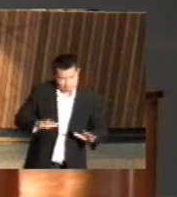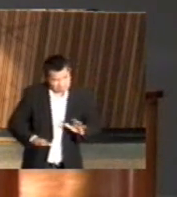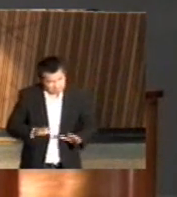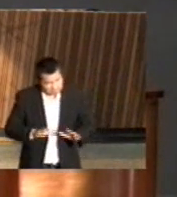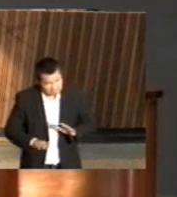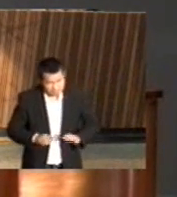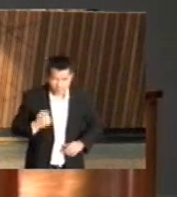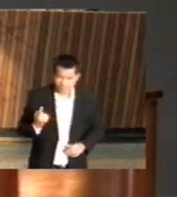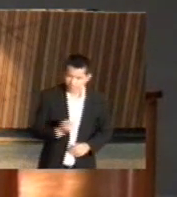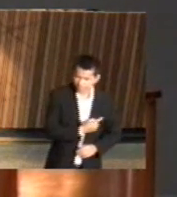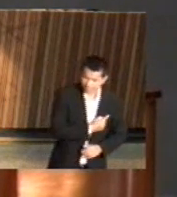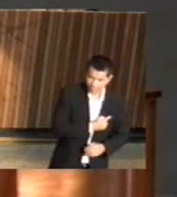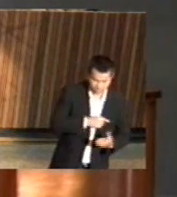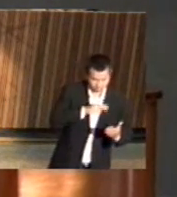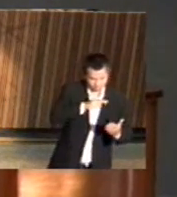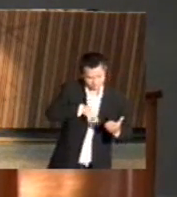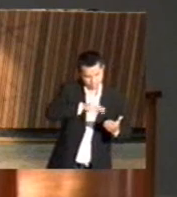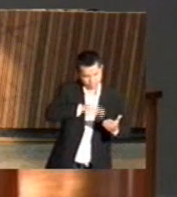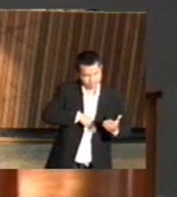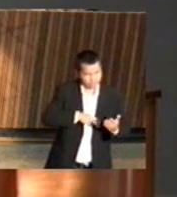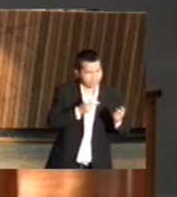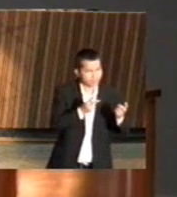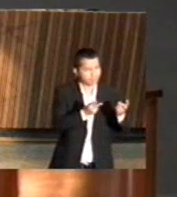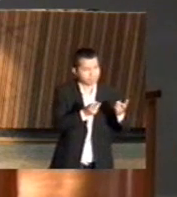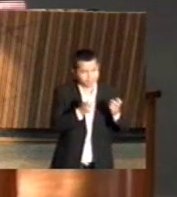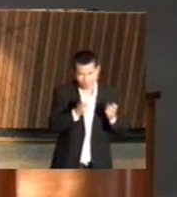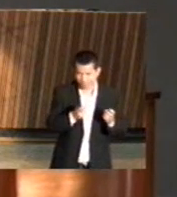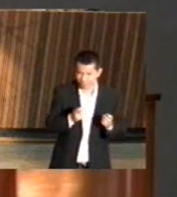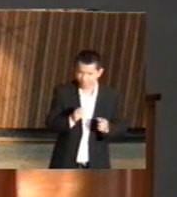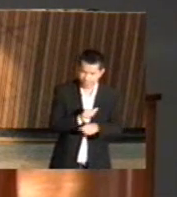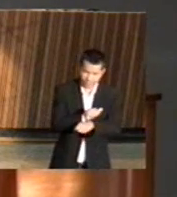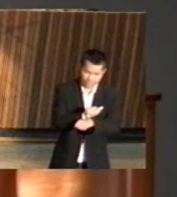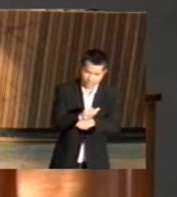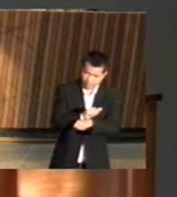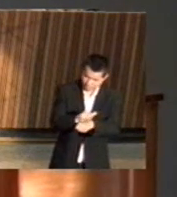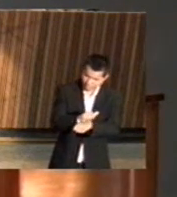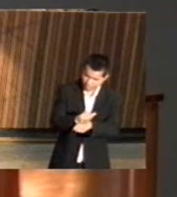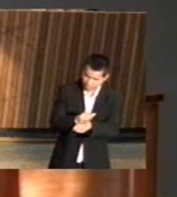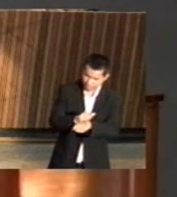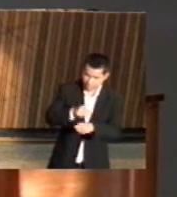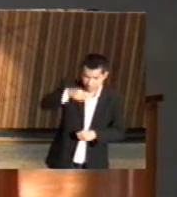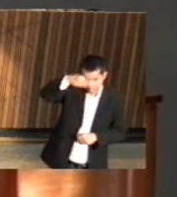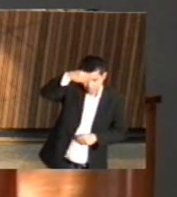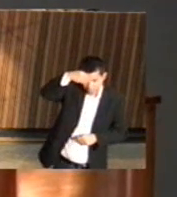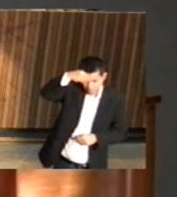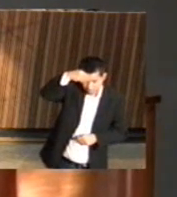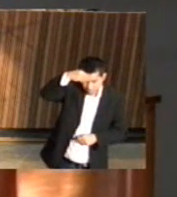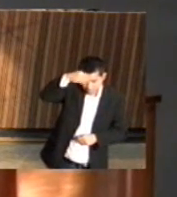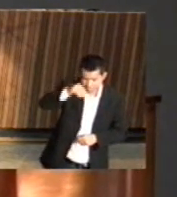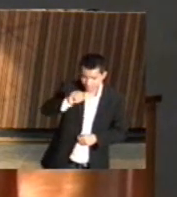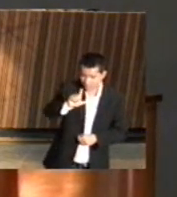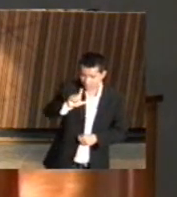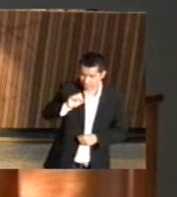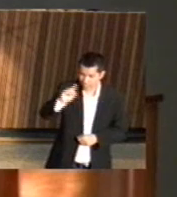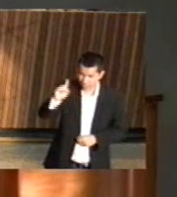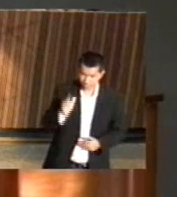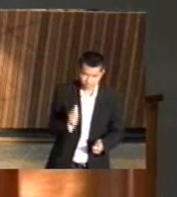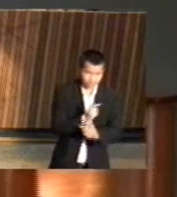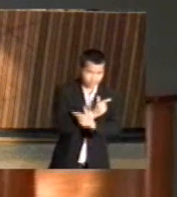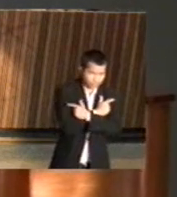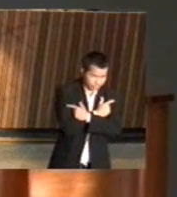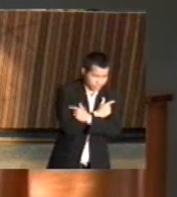era justamente isso que estava acontecendo com Abraão e seu sobrinho Ló. Deus os